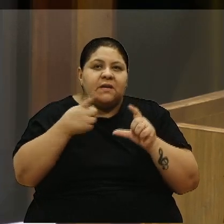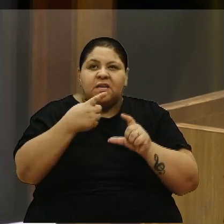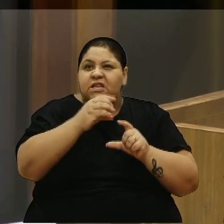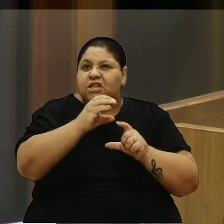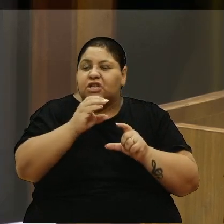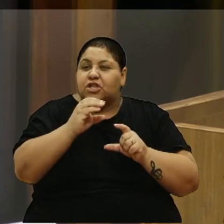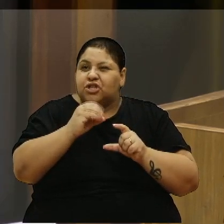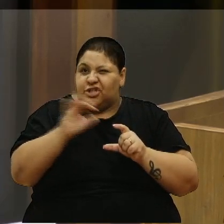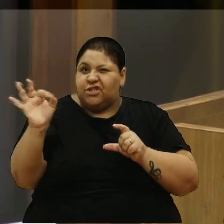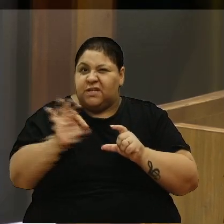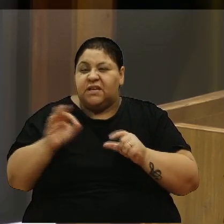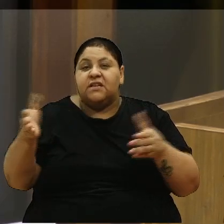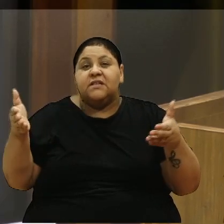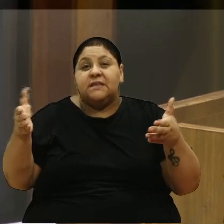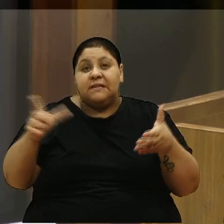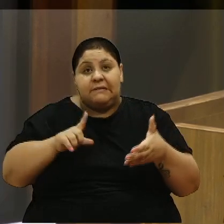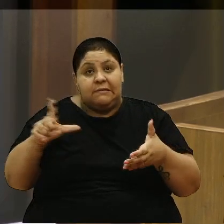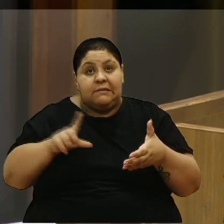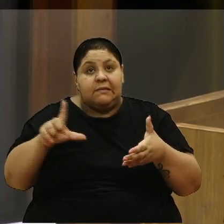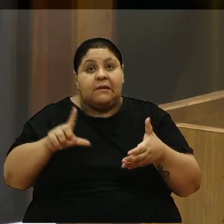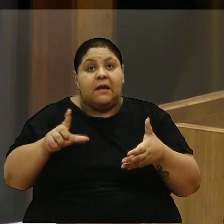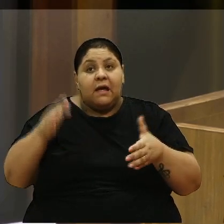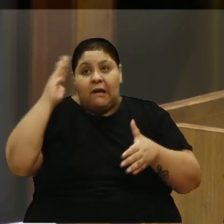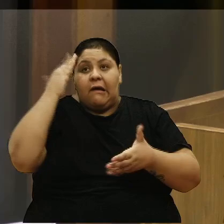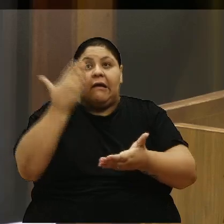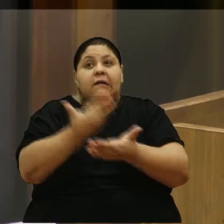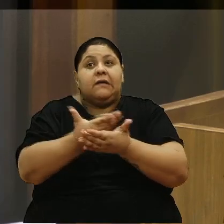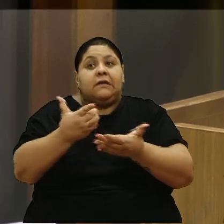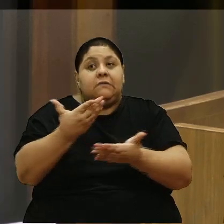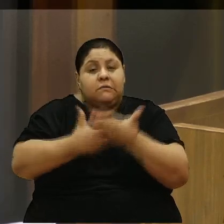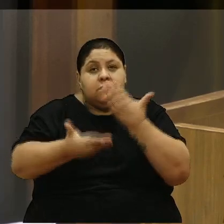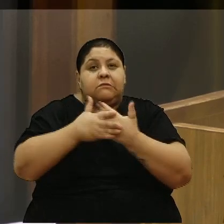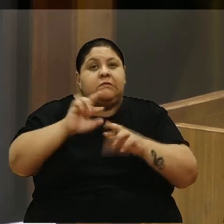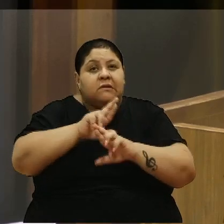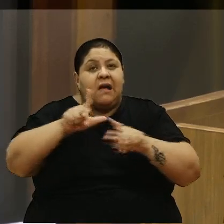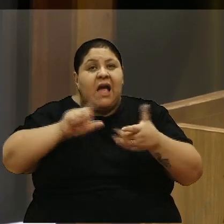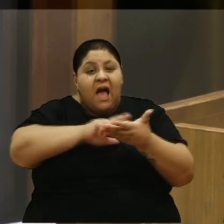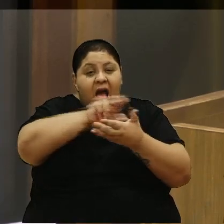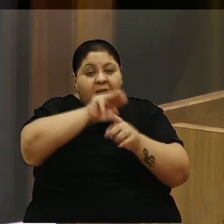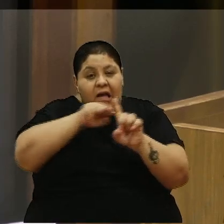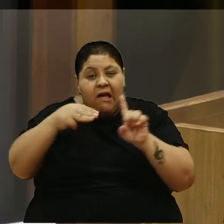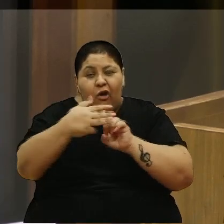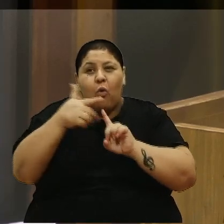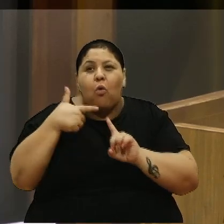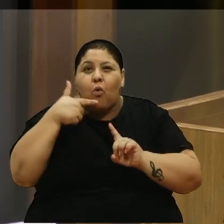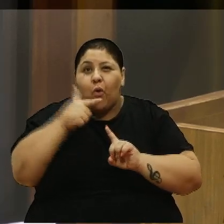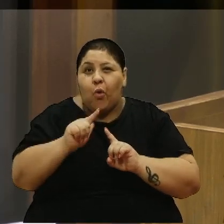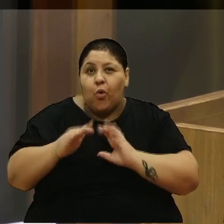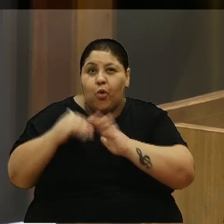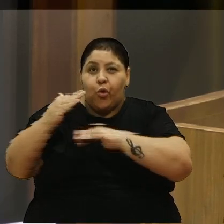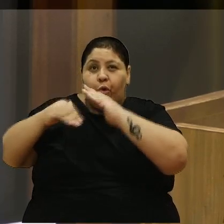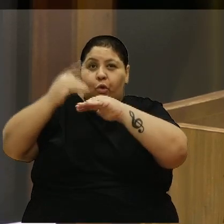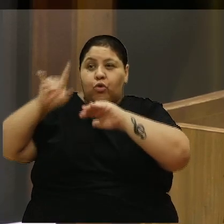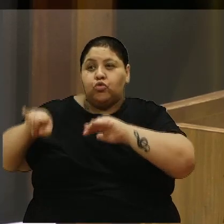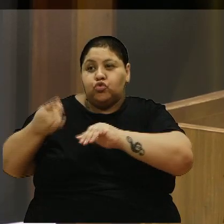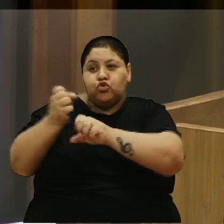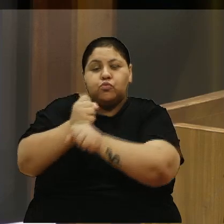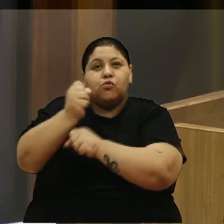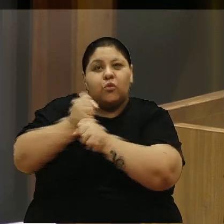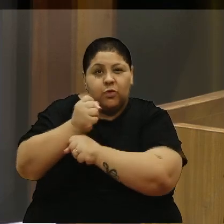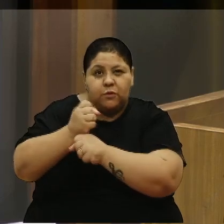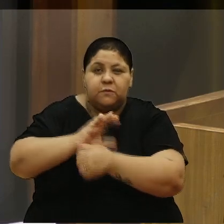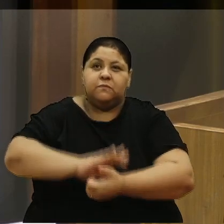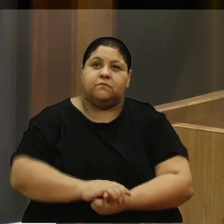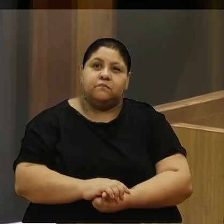caminho, apesar do cenário diverso. Então, a diversificação de mercado traz com que a gente consiga crescer nos últimos anos.